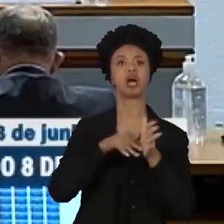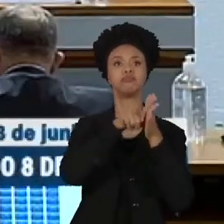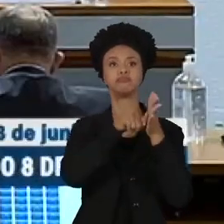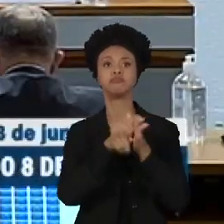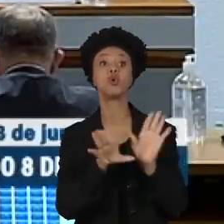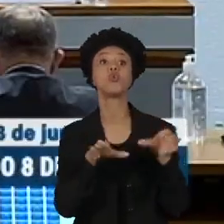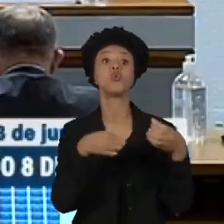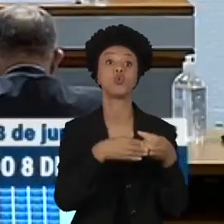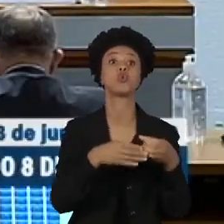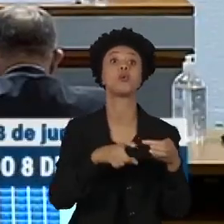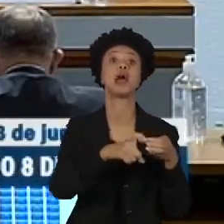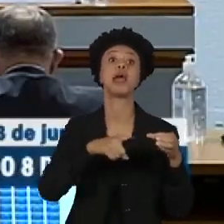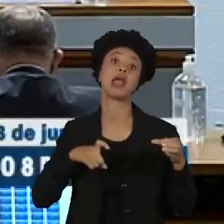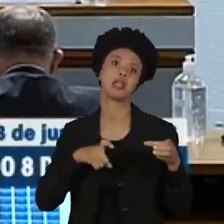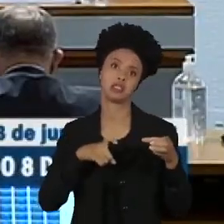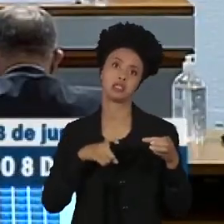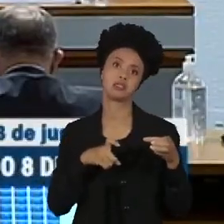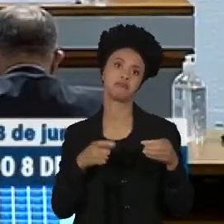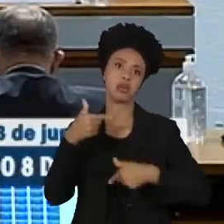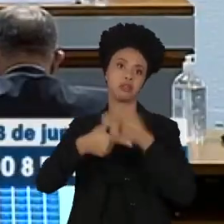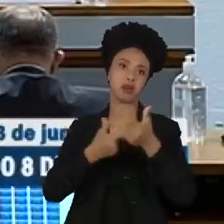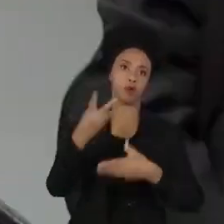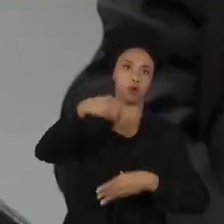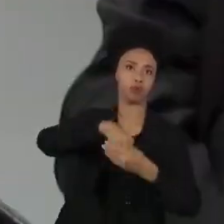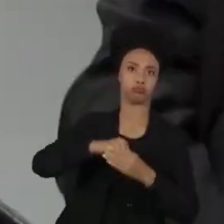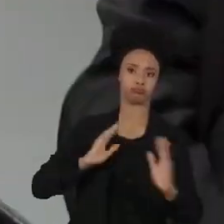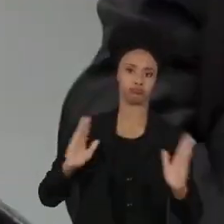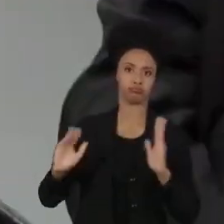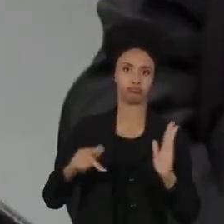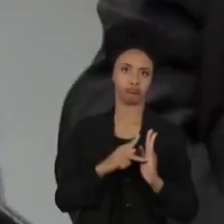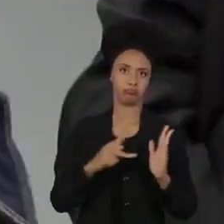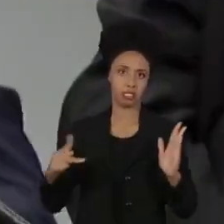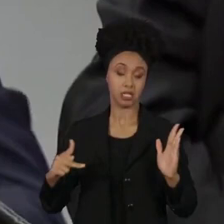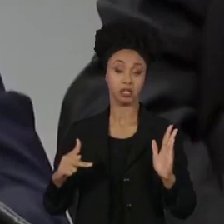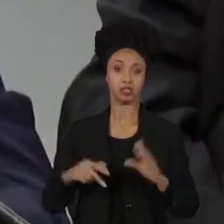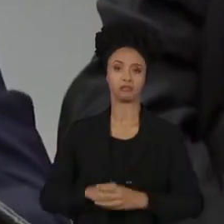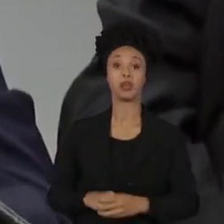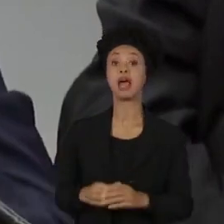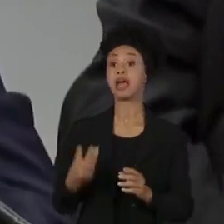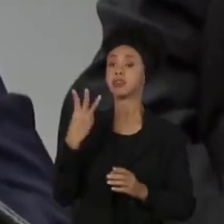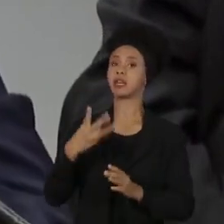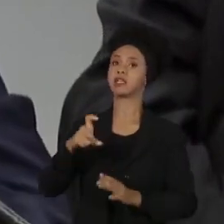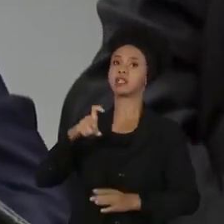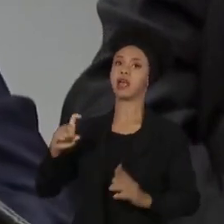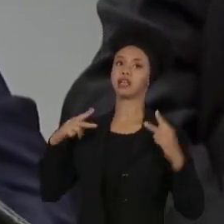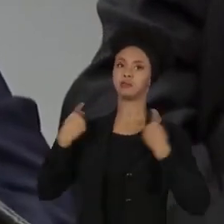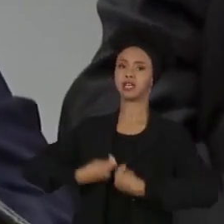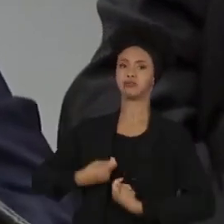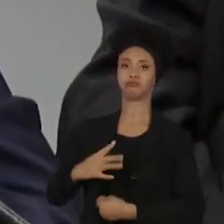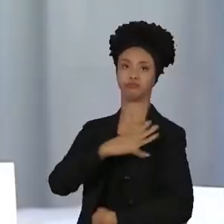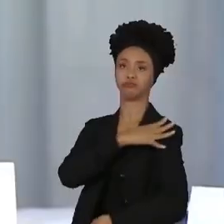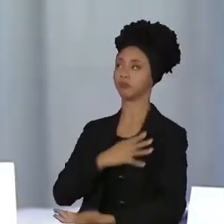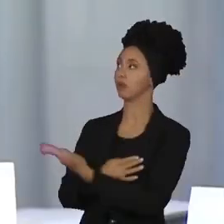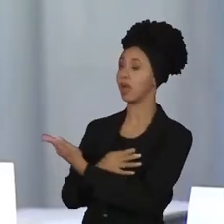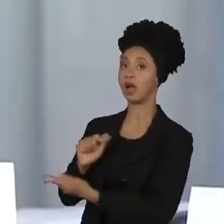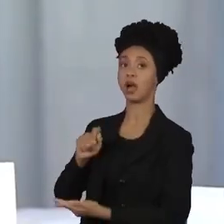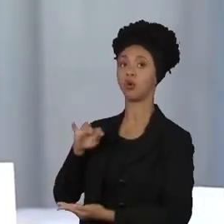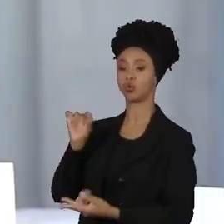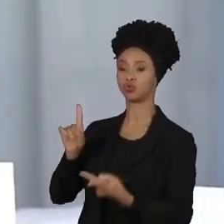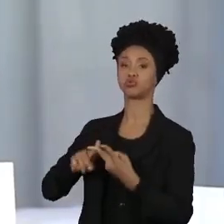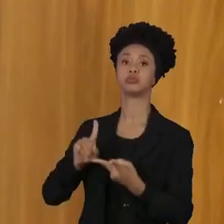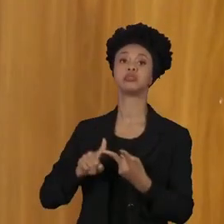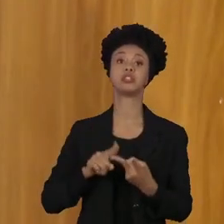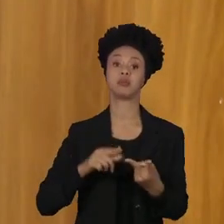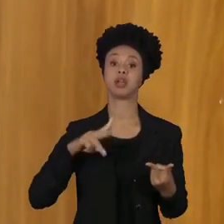governo Bolsonaro, todos na condição de testemunhas. Três deles são ex-ministros, os generais Augusto Heleno e Walter